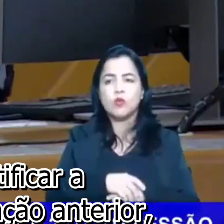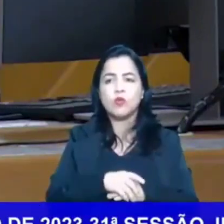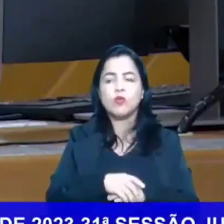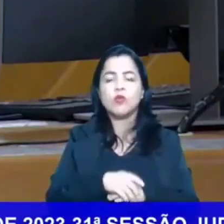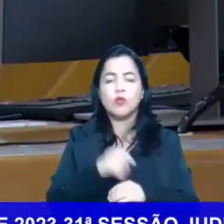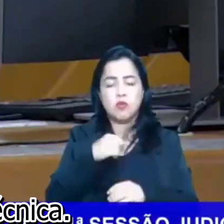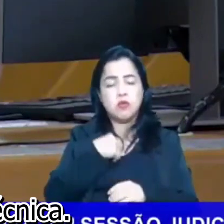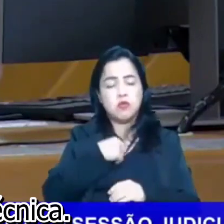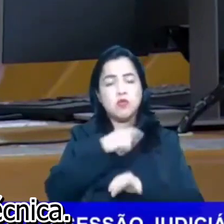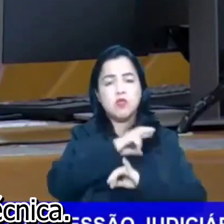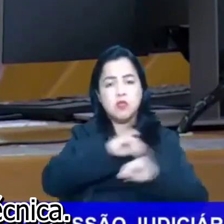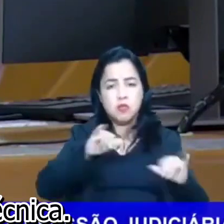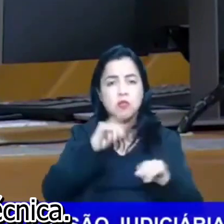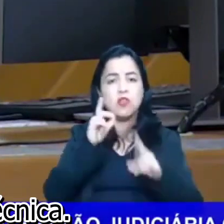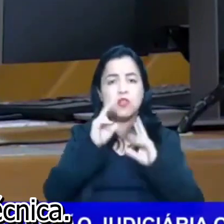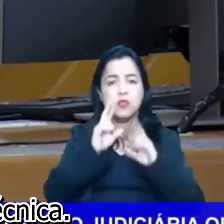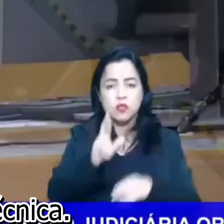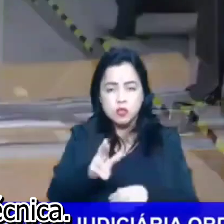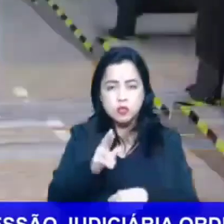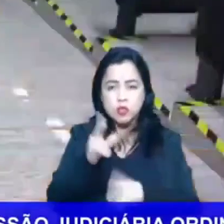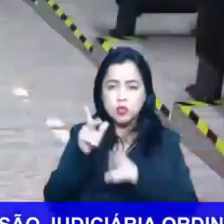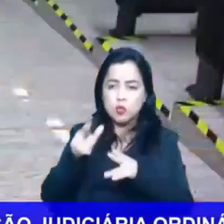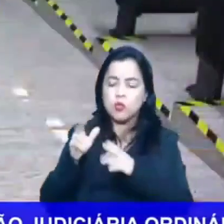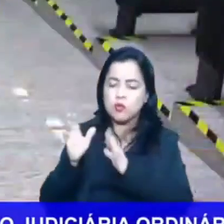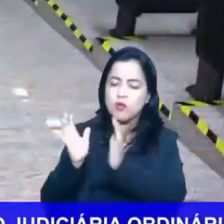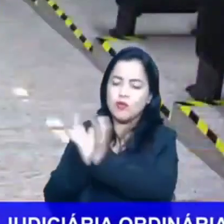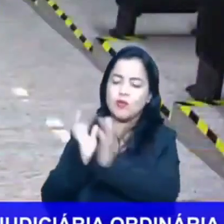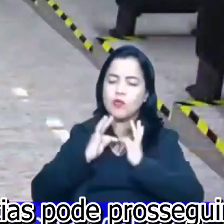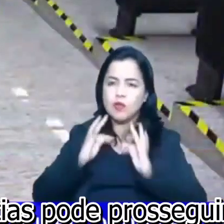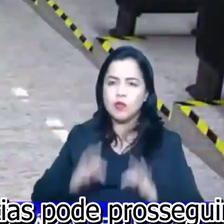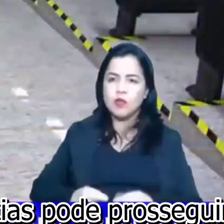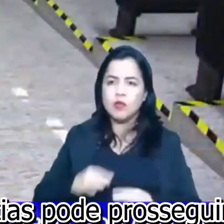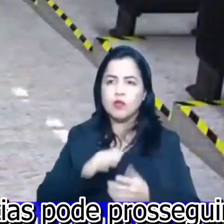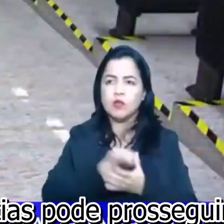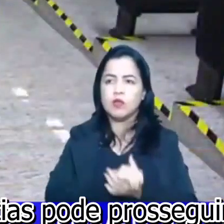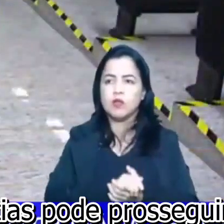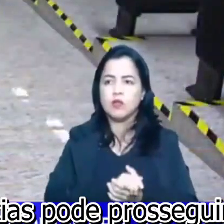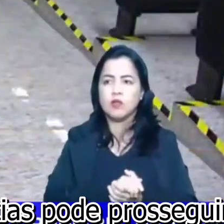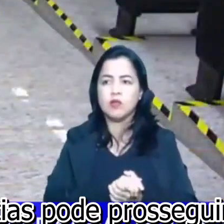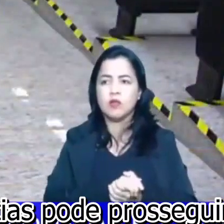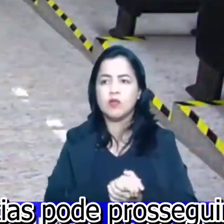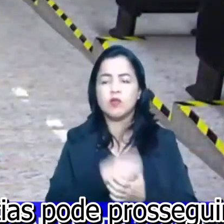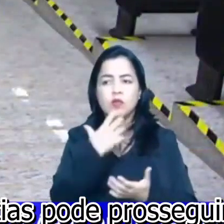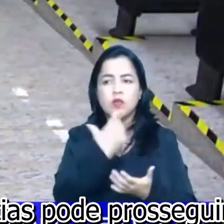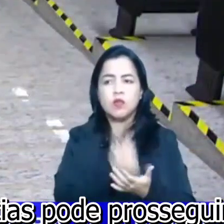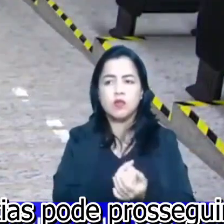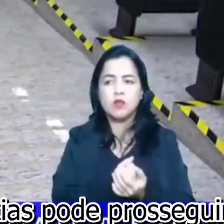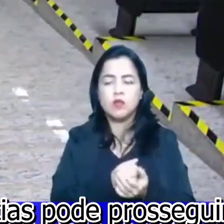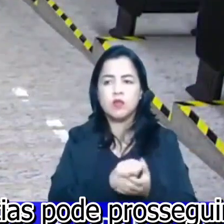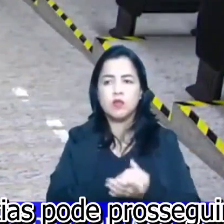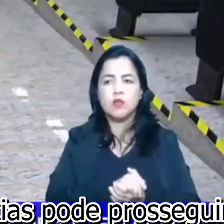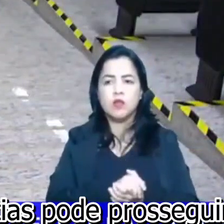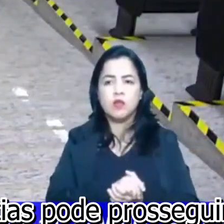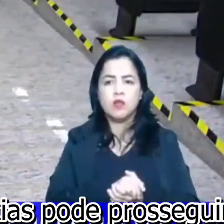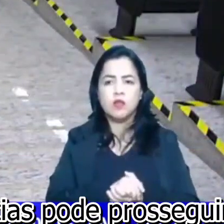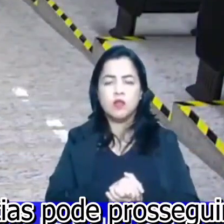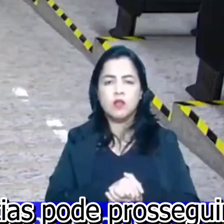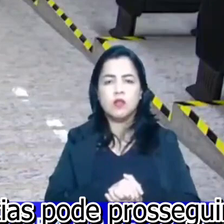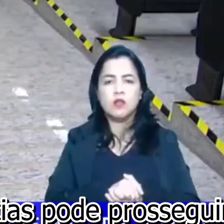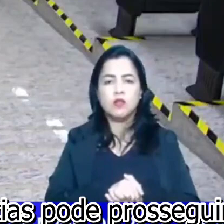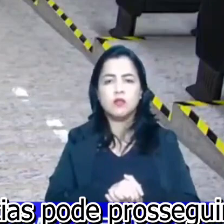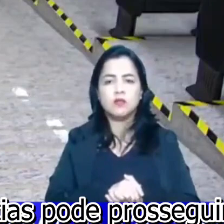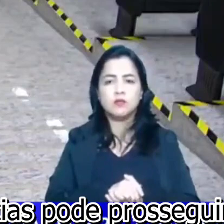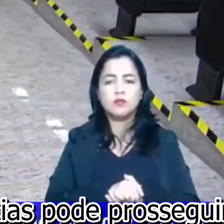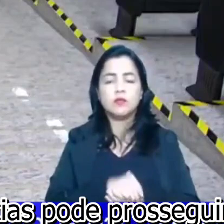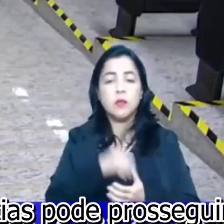me manifesto no mesmo sentido da unidade técnica. Pela aprovação, então, retificado, né? Então, o doutor